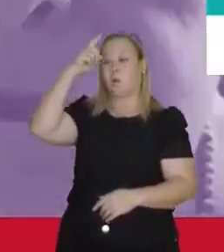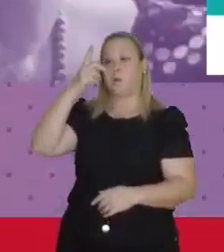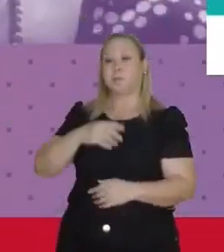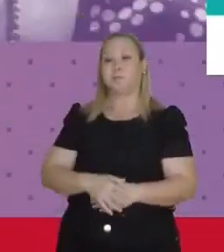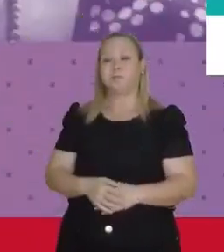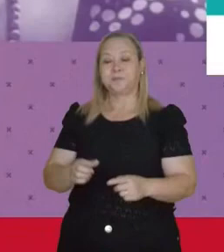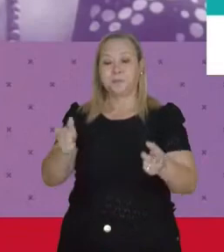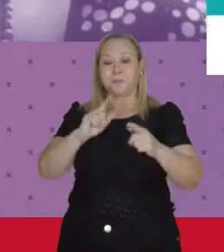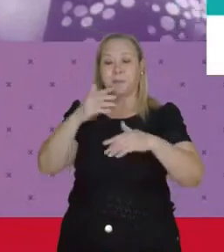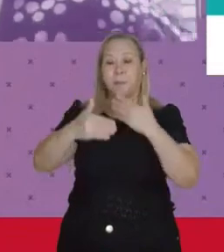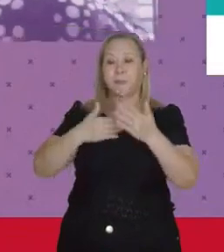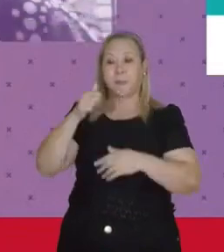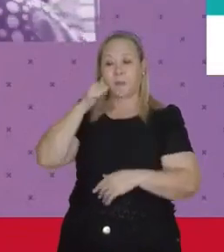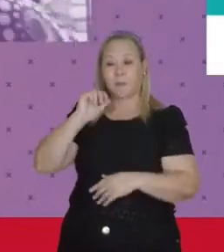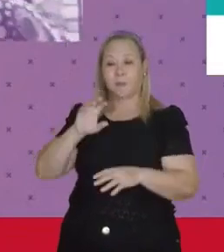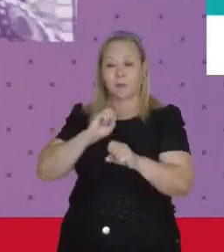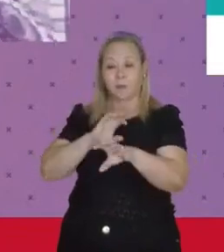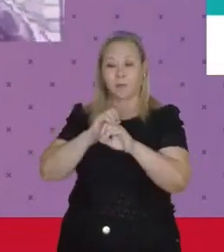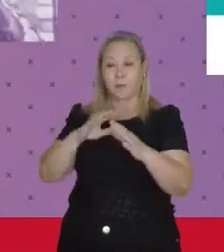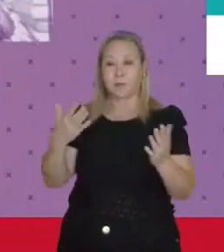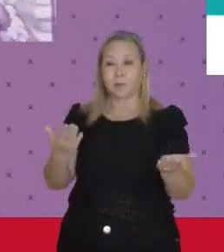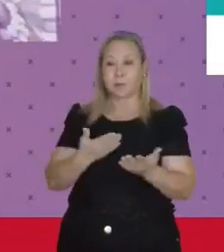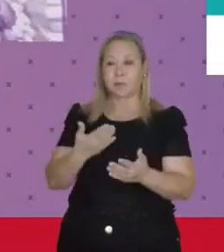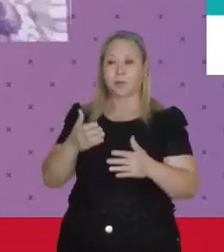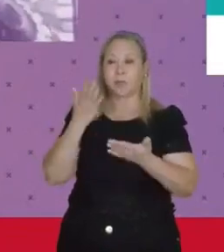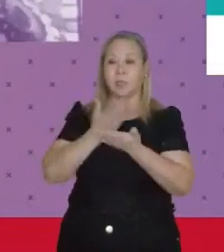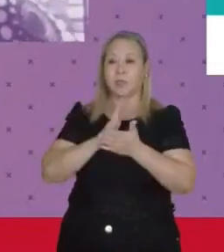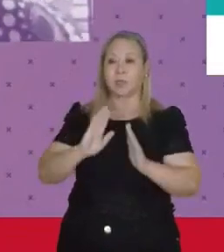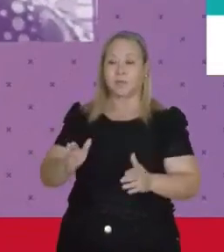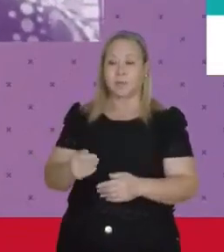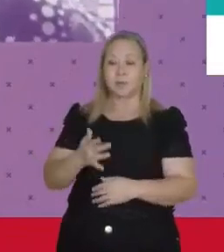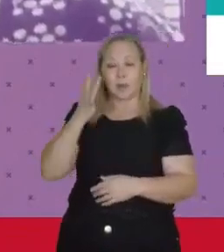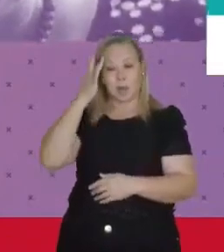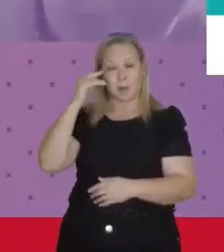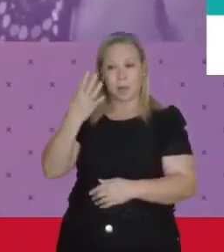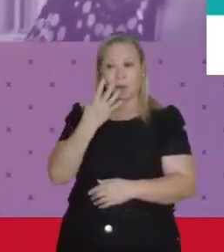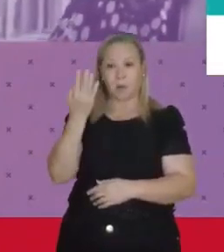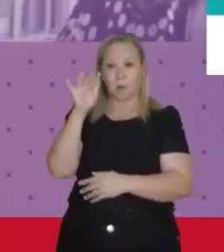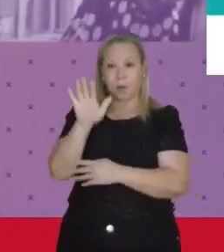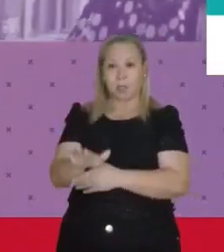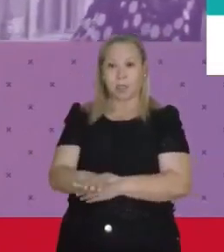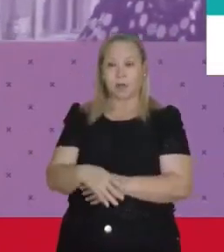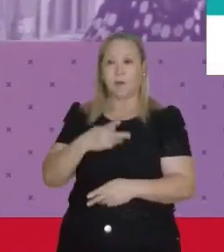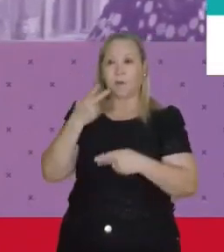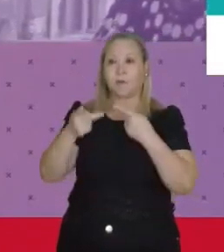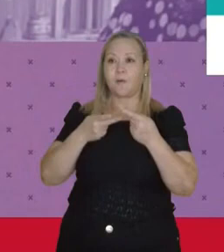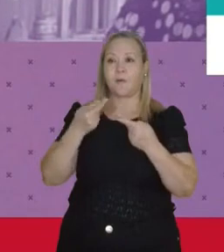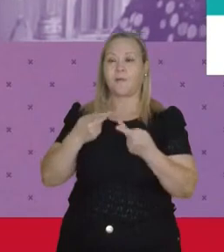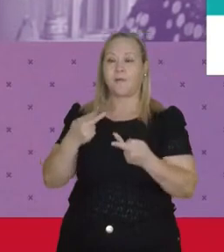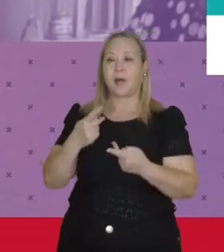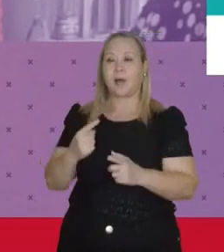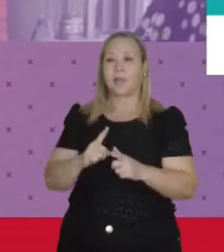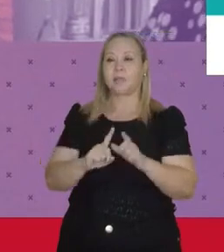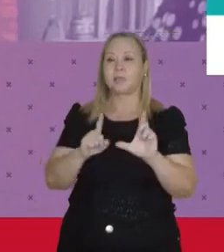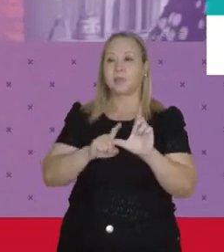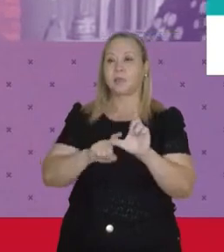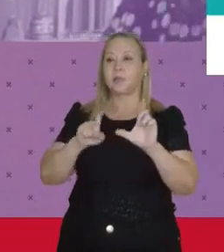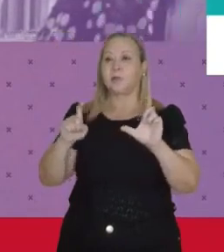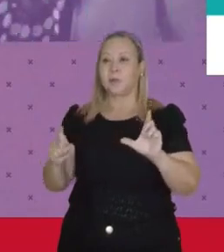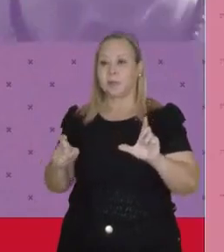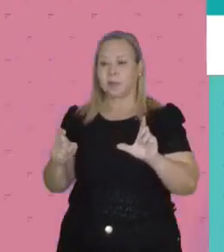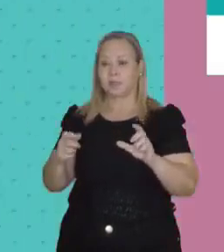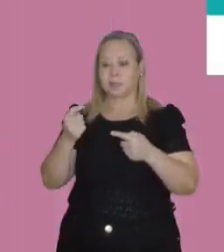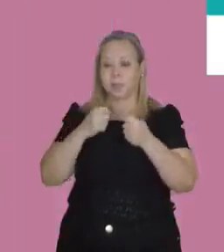O TV Elas por Elas Formação de hoje fica por aqui. Amanhã, às 16h, nós vamos falar sobre a autonomia econômica das